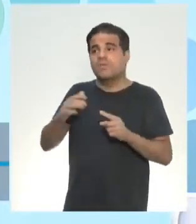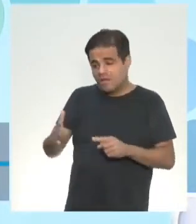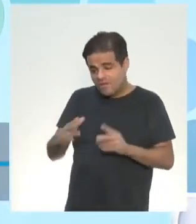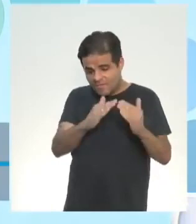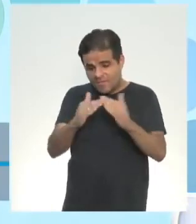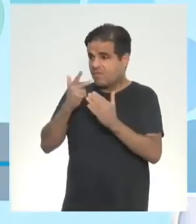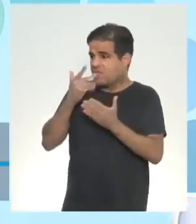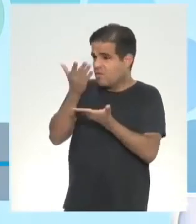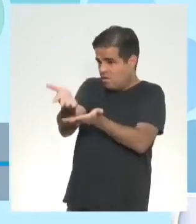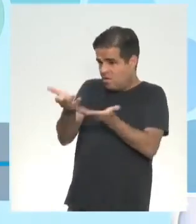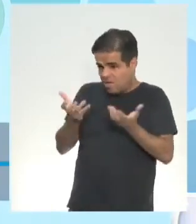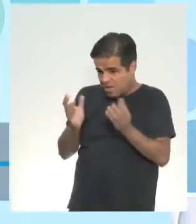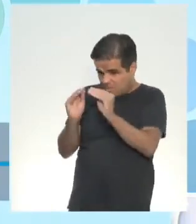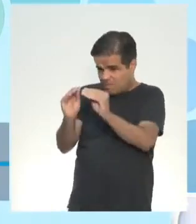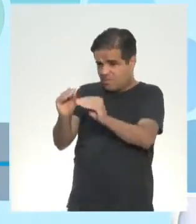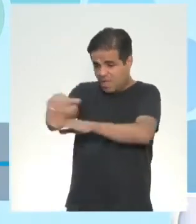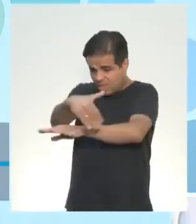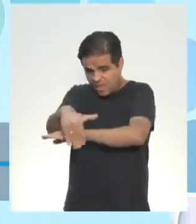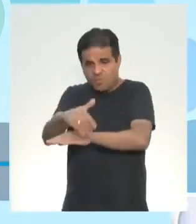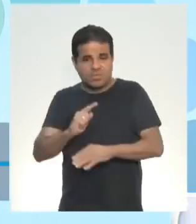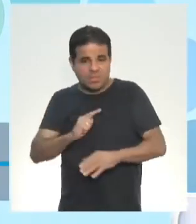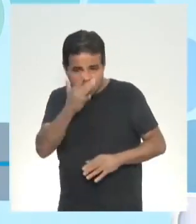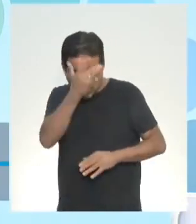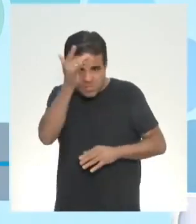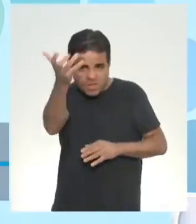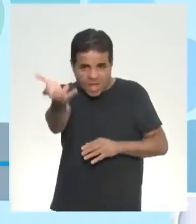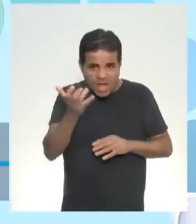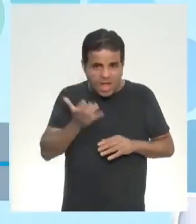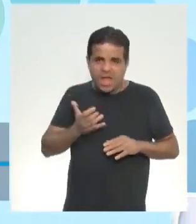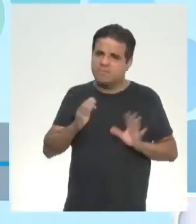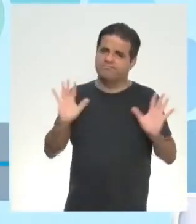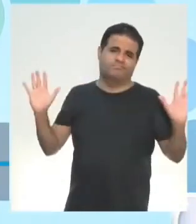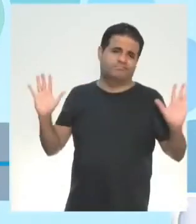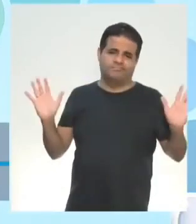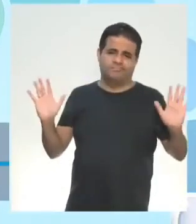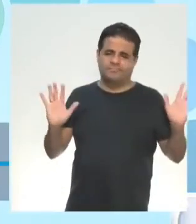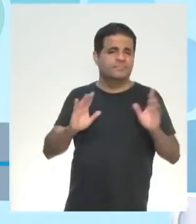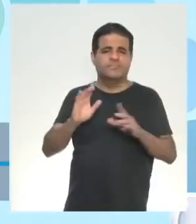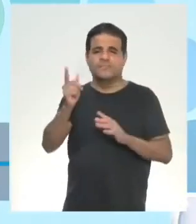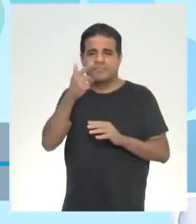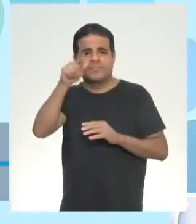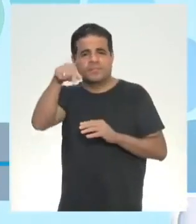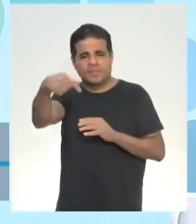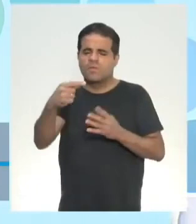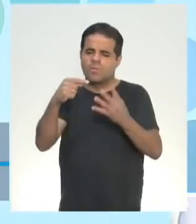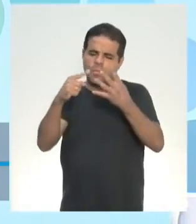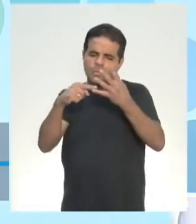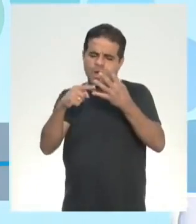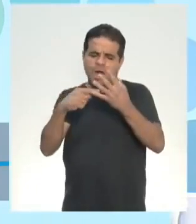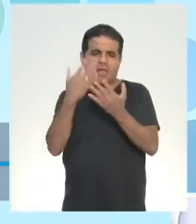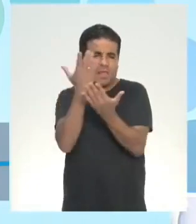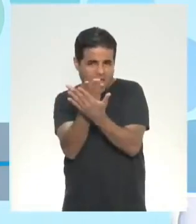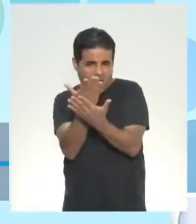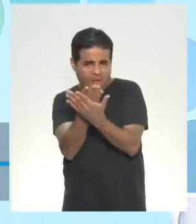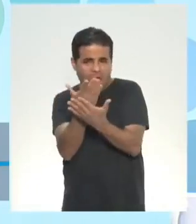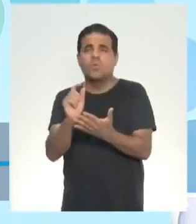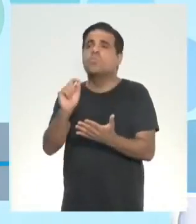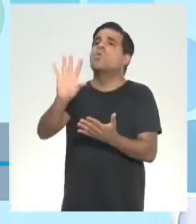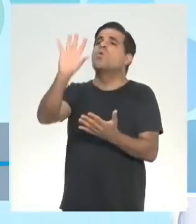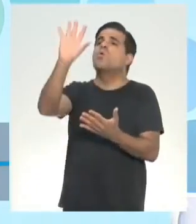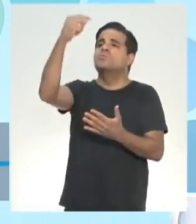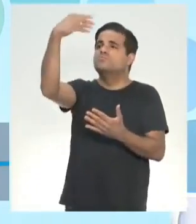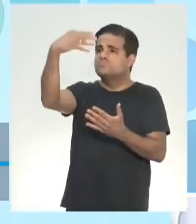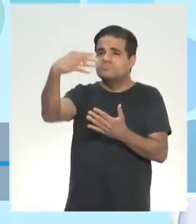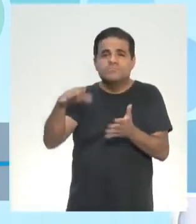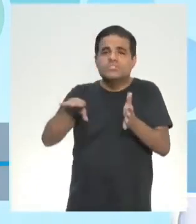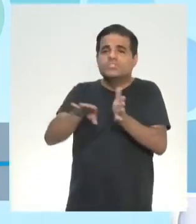alguém falou, não, agora eu quero morar na rua. Não. Tá? A gente vai falar até a quarta aula aqui dessa sequência, o que aconteceu para